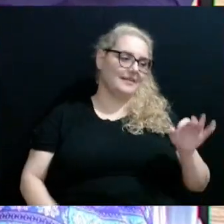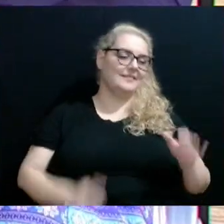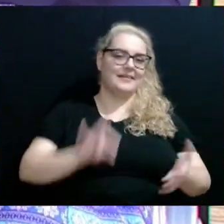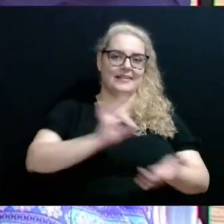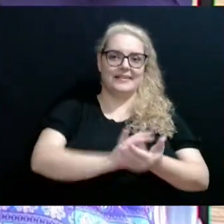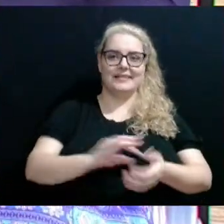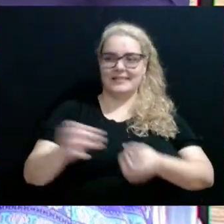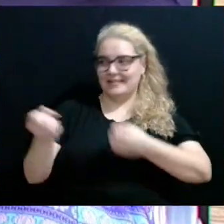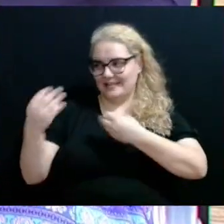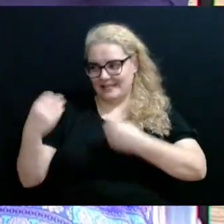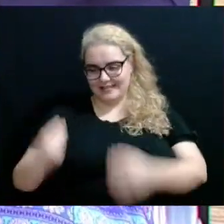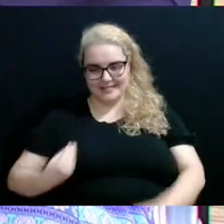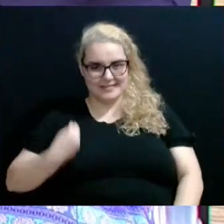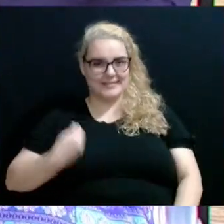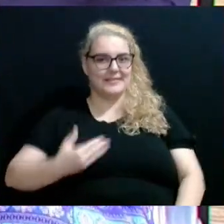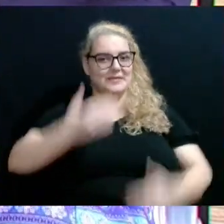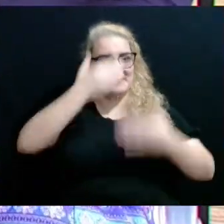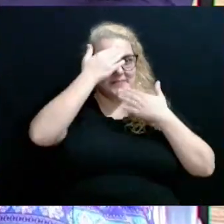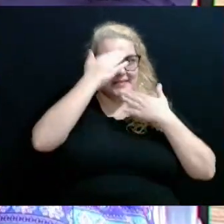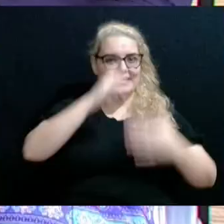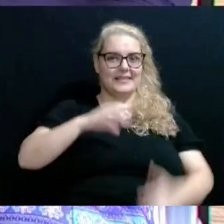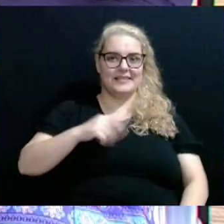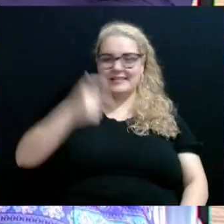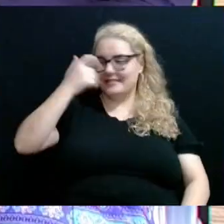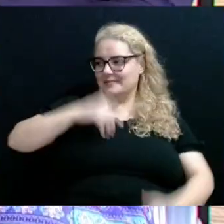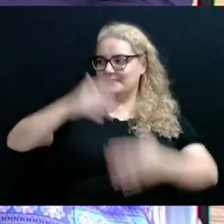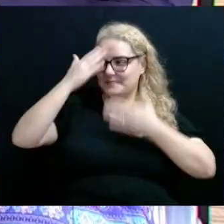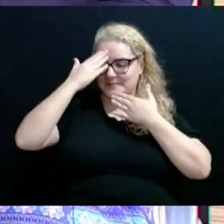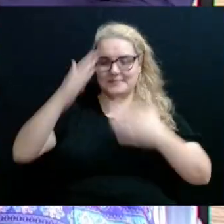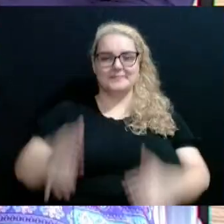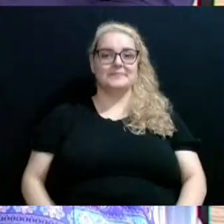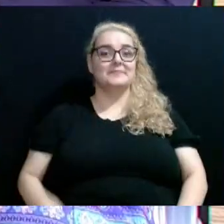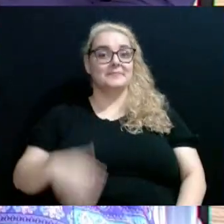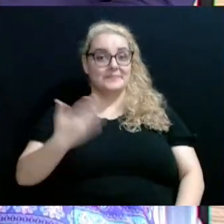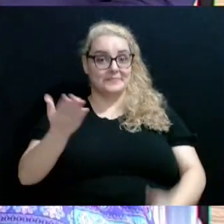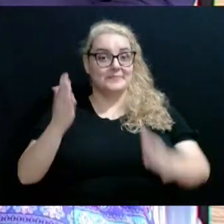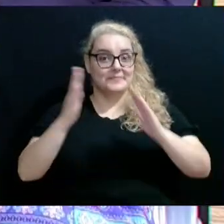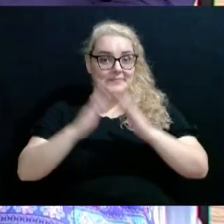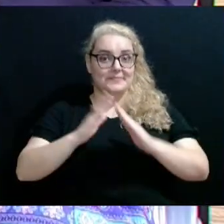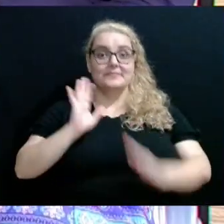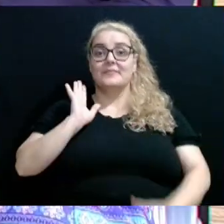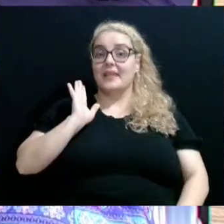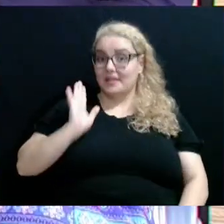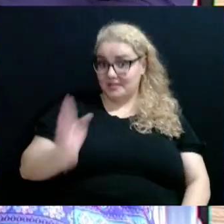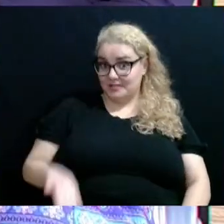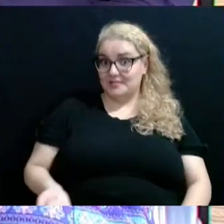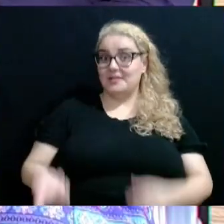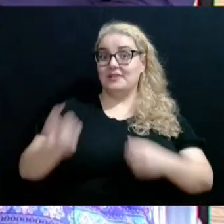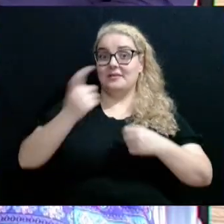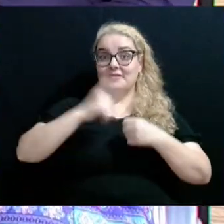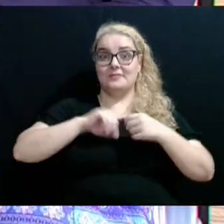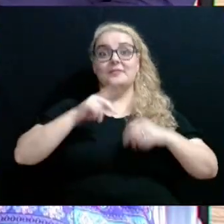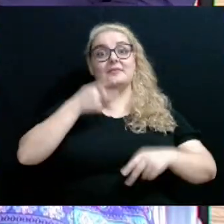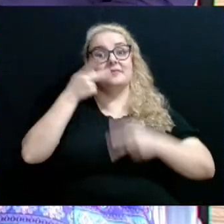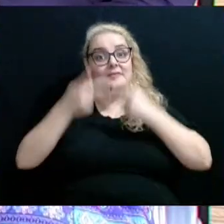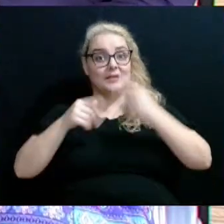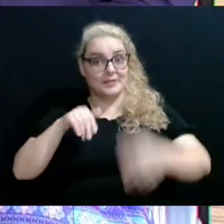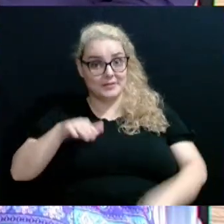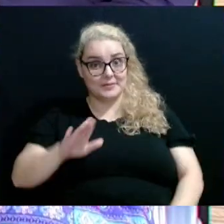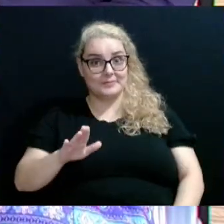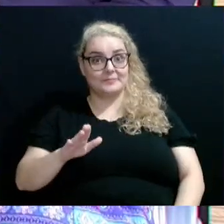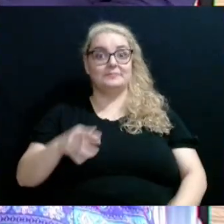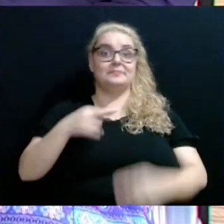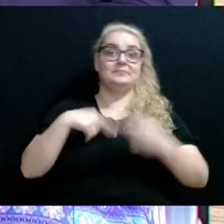ensina. Muito obrigada, viu, Carol? Eu que agradeço. E você aí de casa, daqui a pouquinho a gente volta falando mais sobre a questão